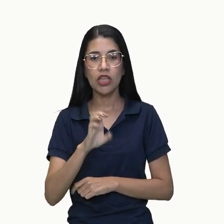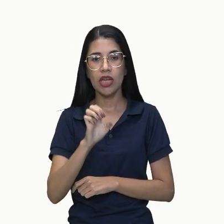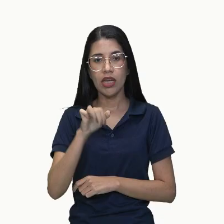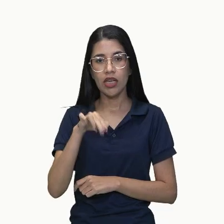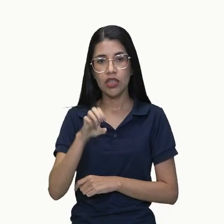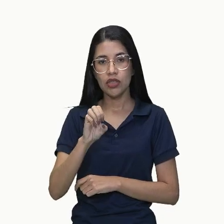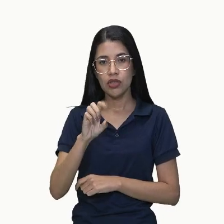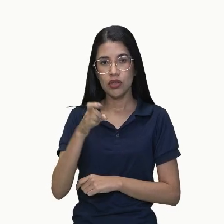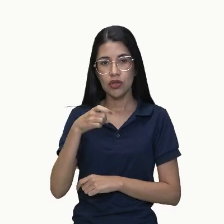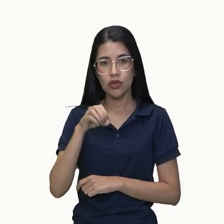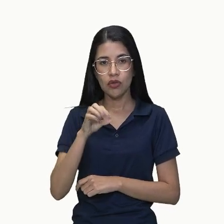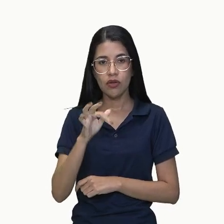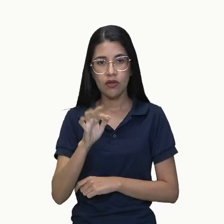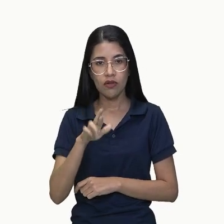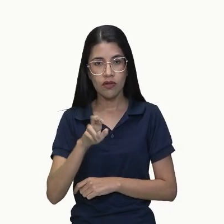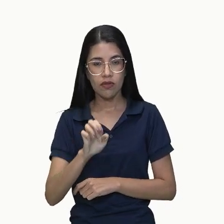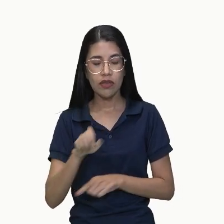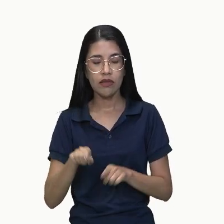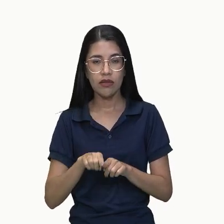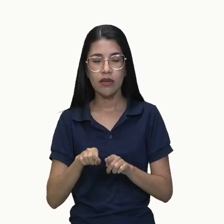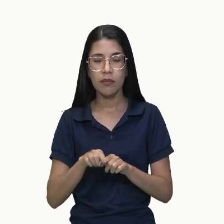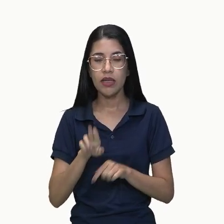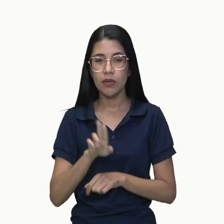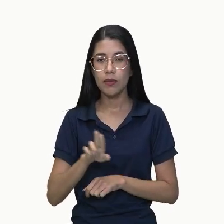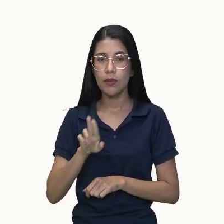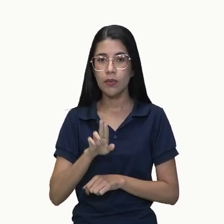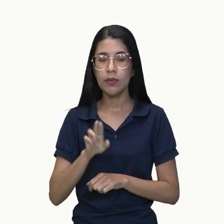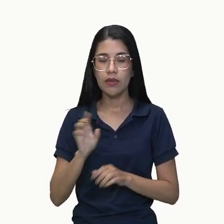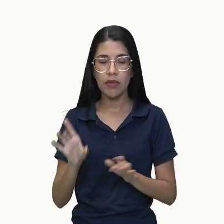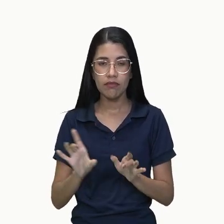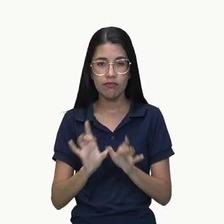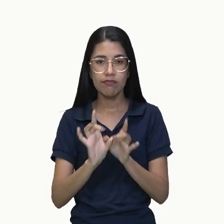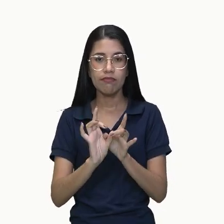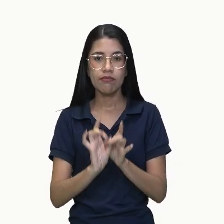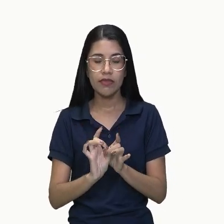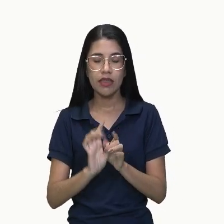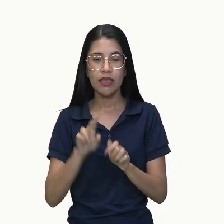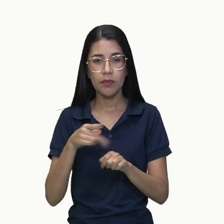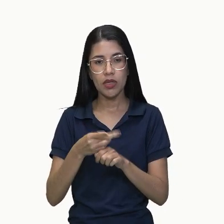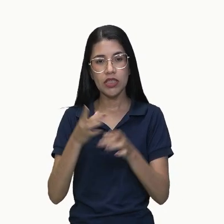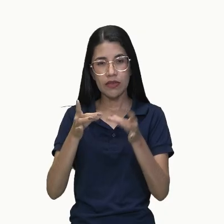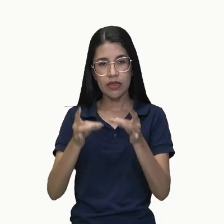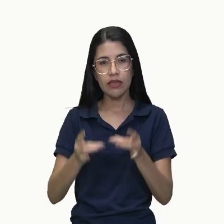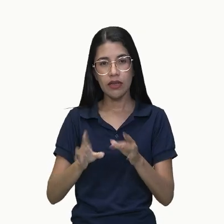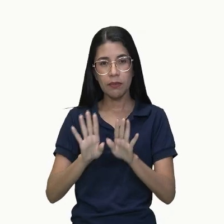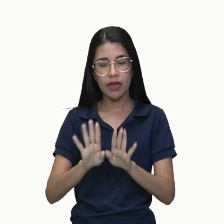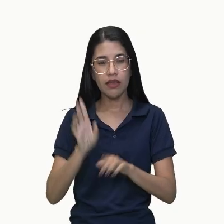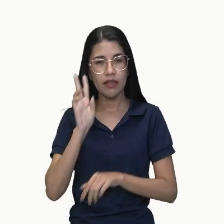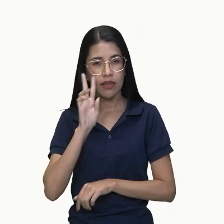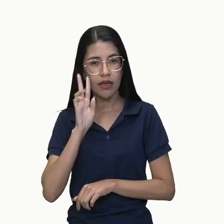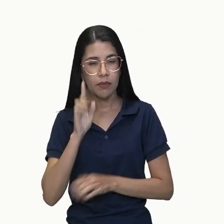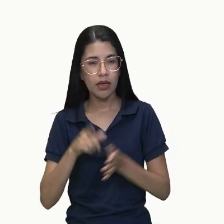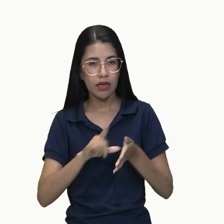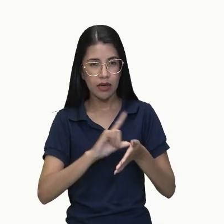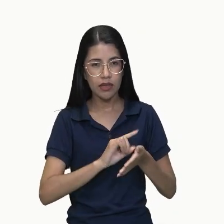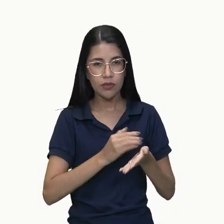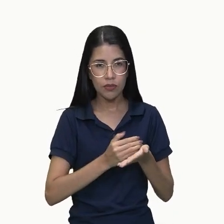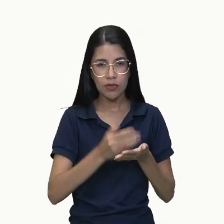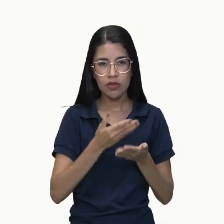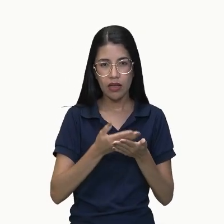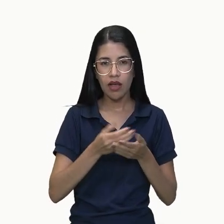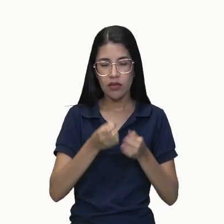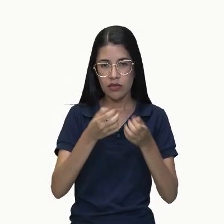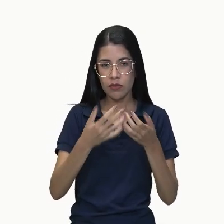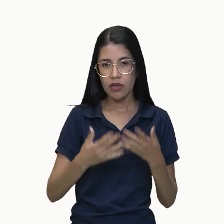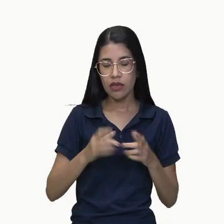tá? Nós temos ligações aí, a gente já vai ver isso aí. Mas lembra que eu falei que lá no início, né, a